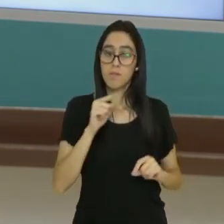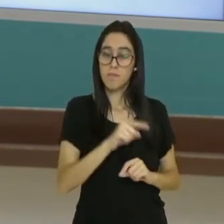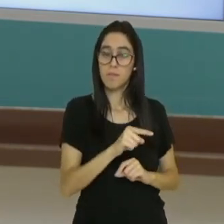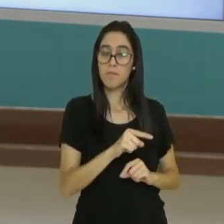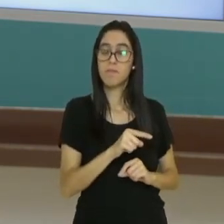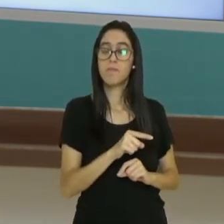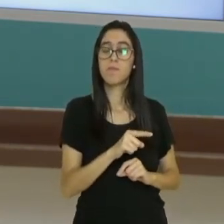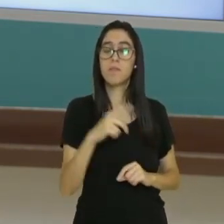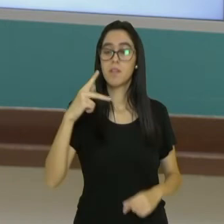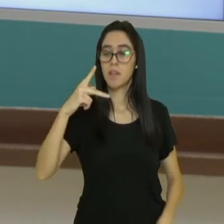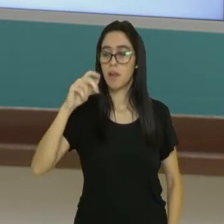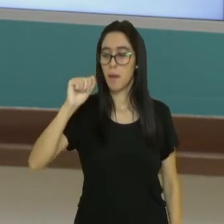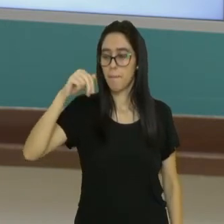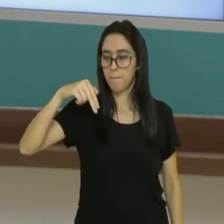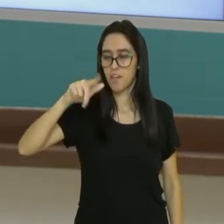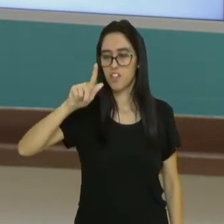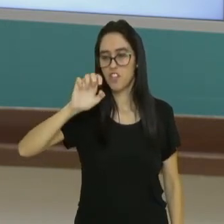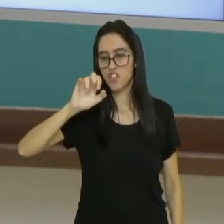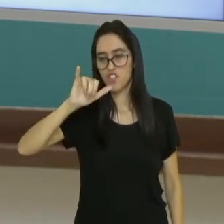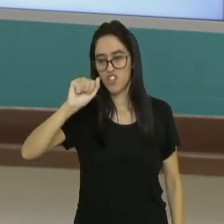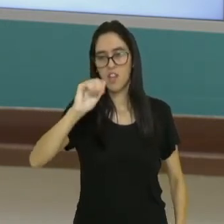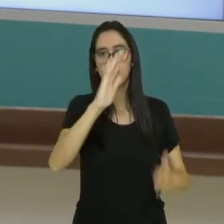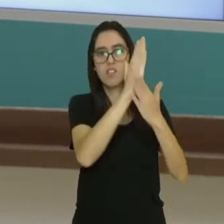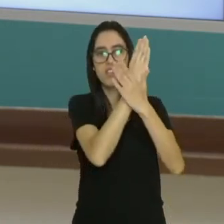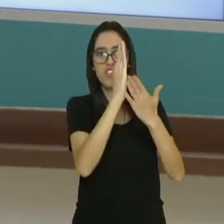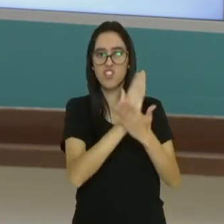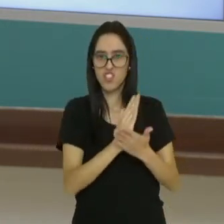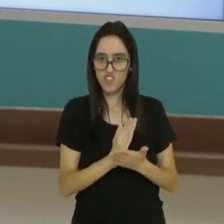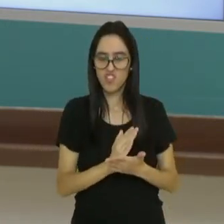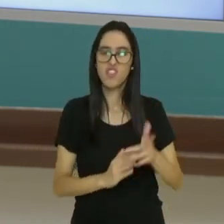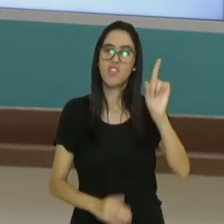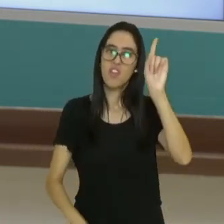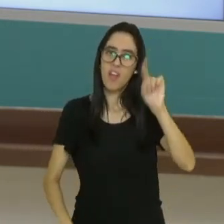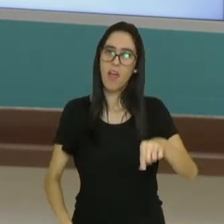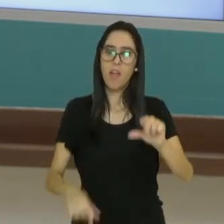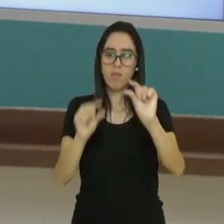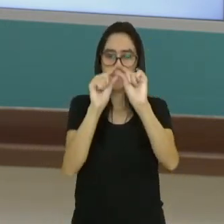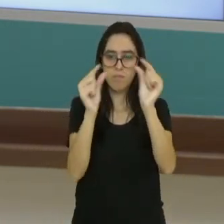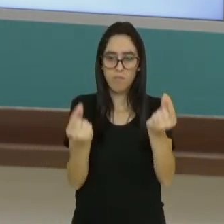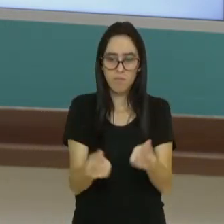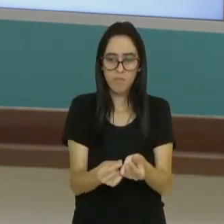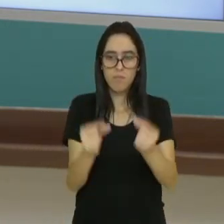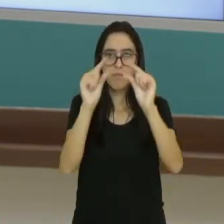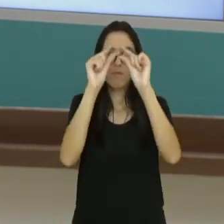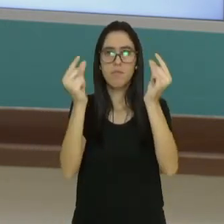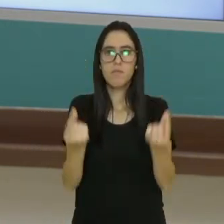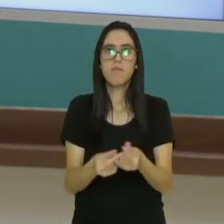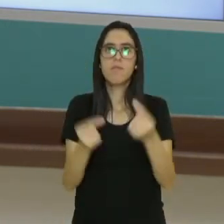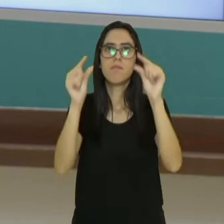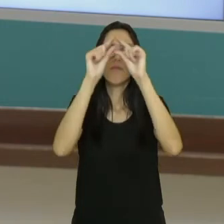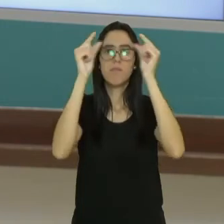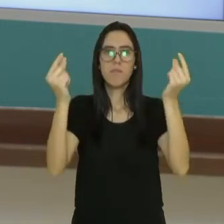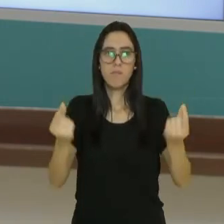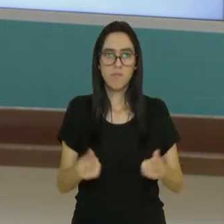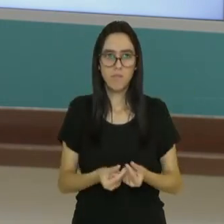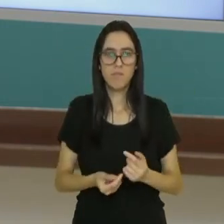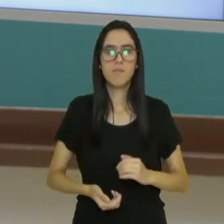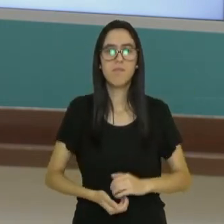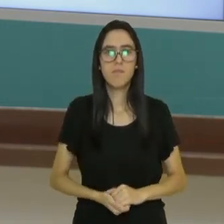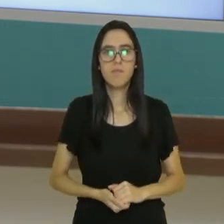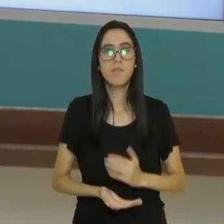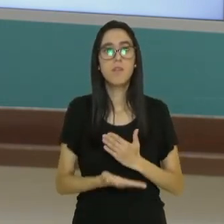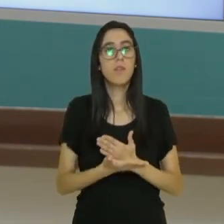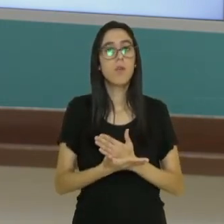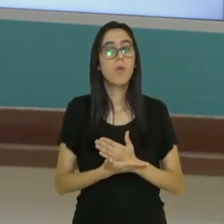supercontinente chamado Pangeia se dividisse em partes menores. São as camadas internas da Terra. Começando lá pela parte